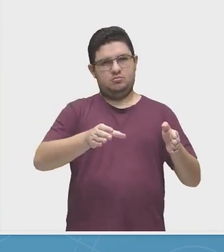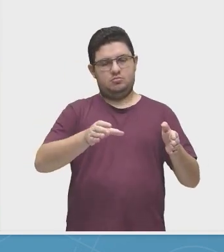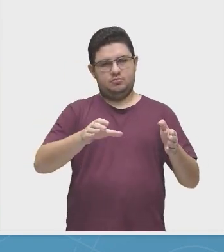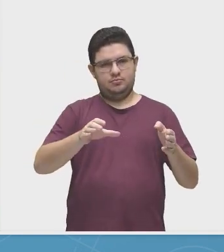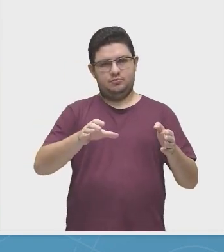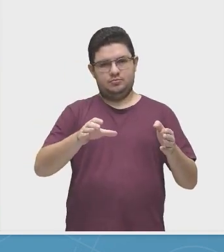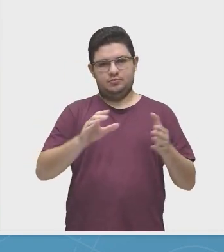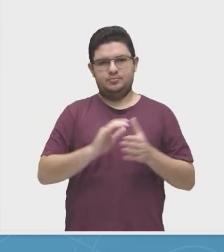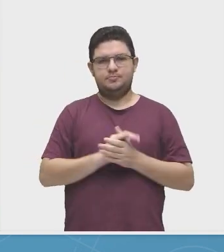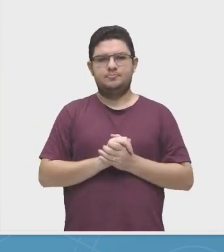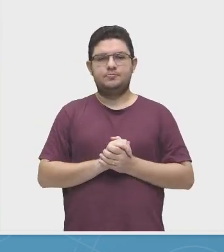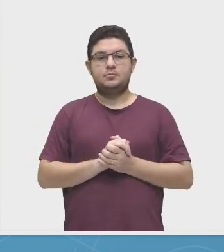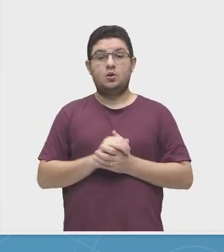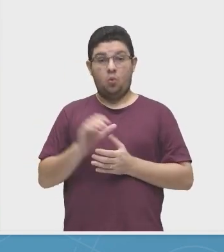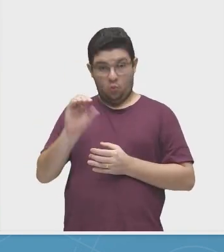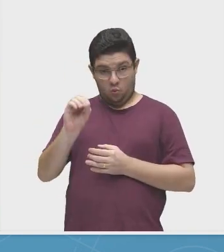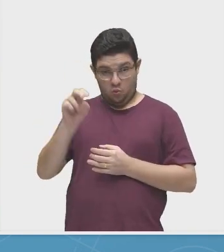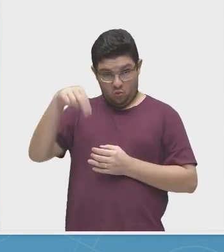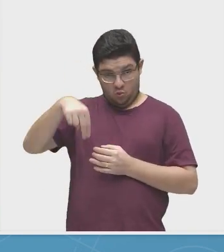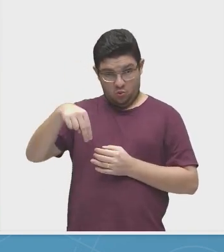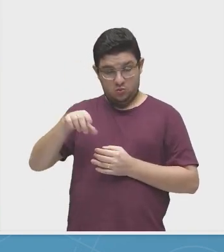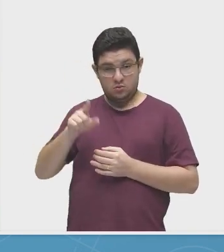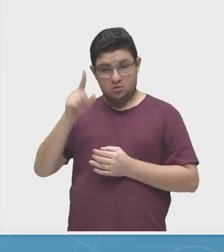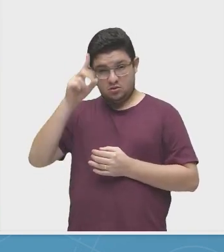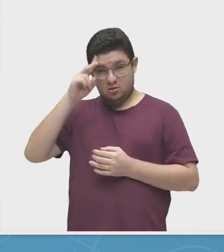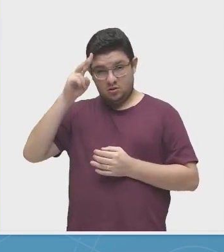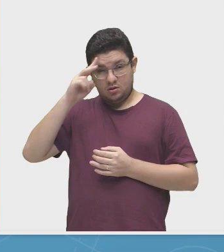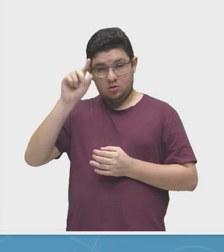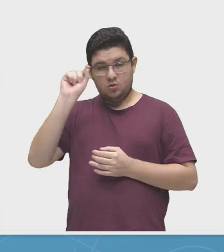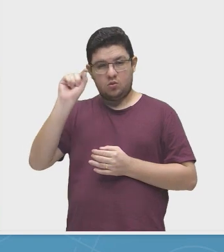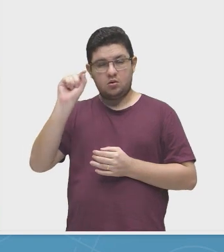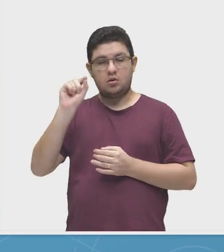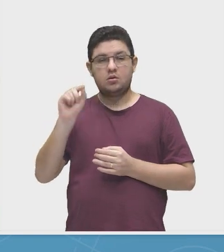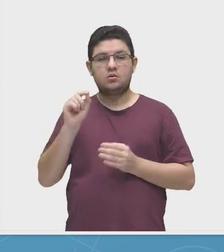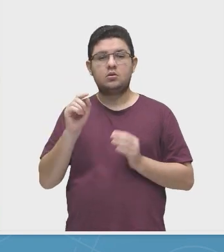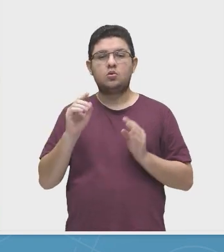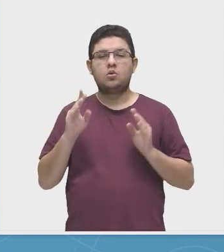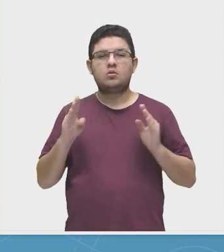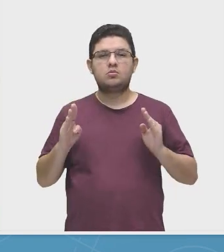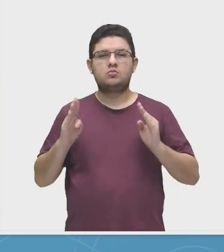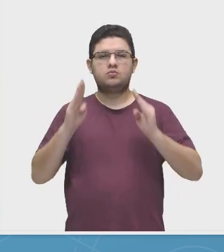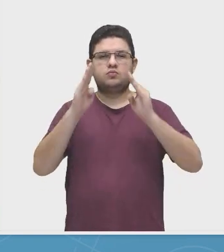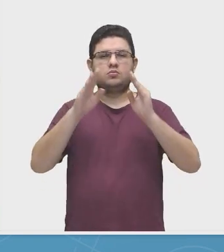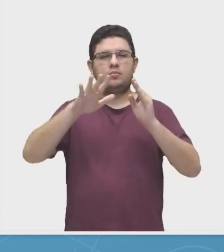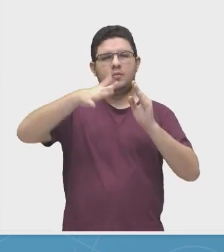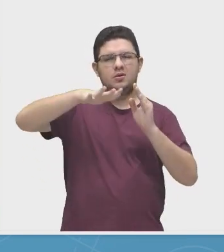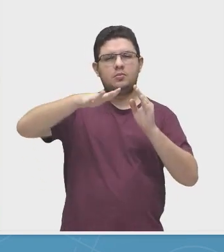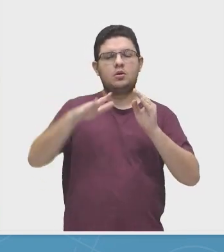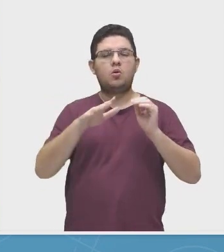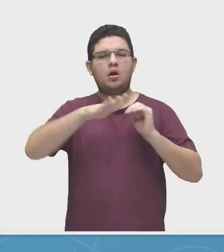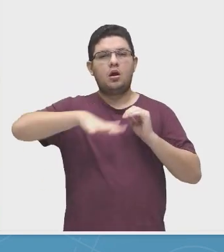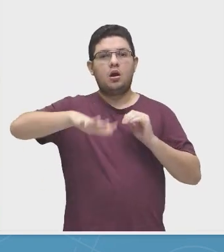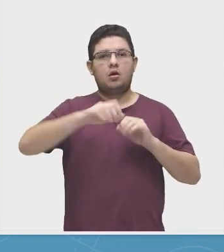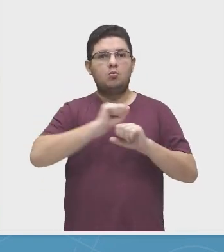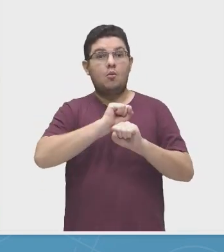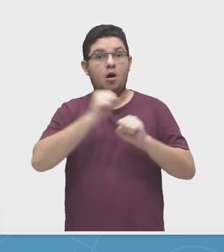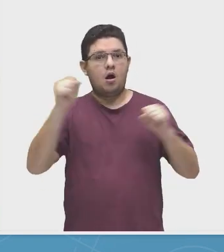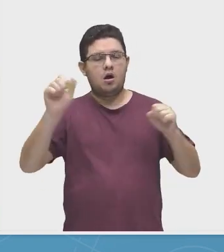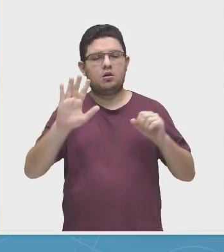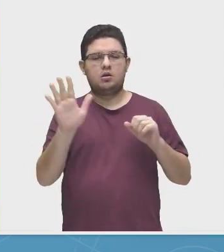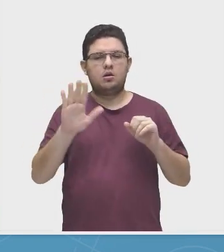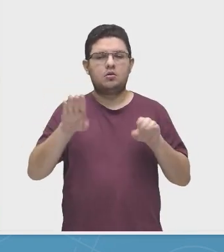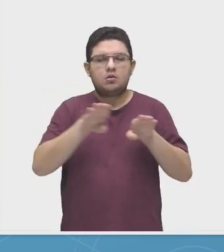sobre algo. Então, o on, né, naquela ideia nossa de pirâmide, ele vai ficar num espaço intermediário, porque não é um local muito